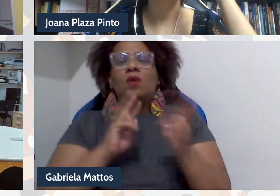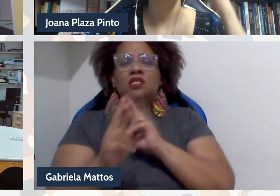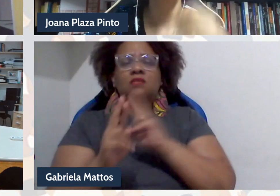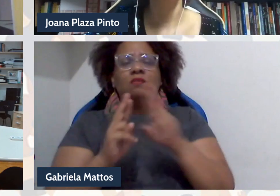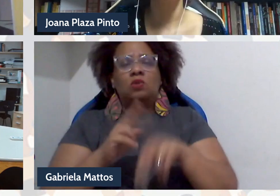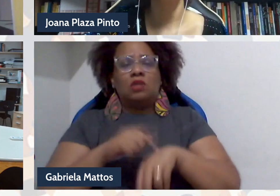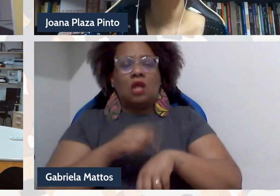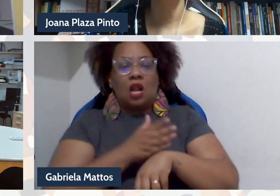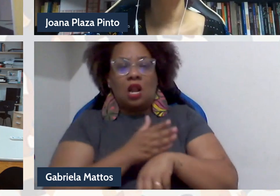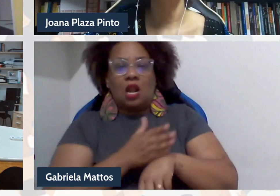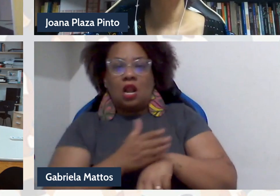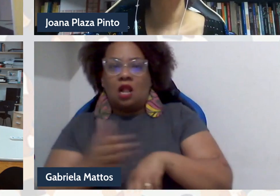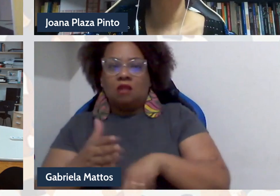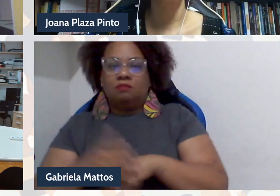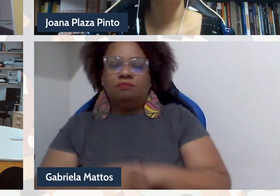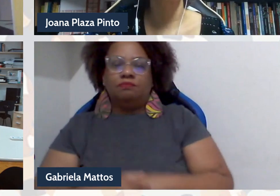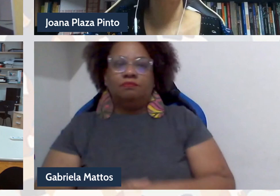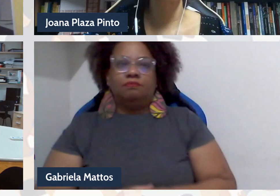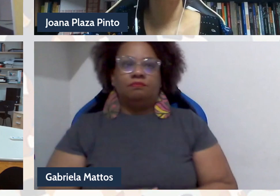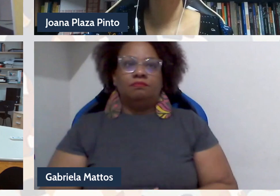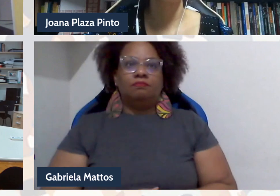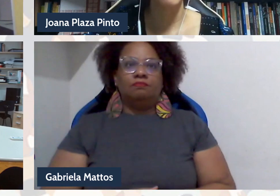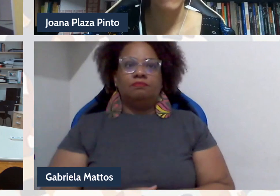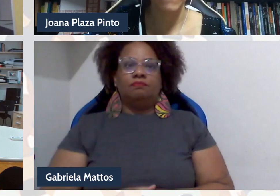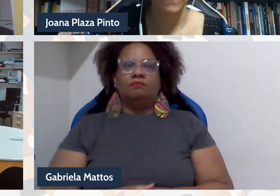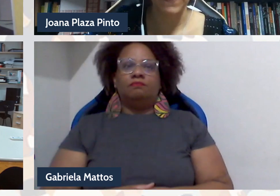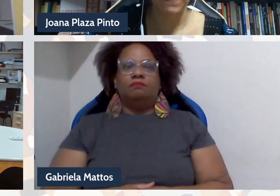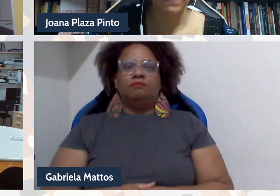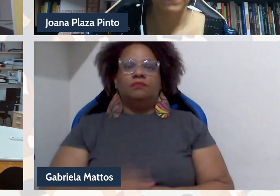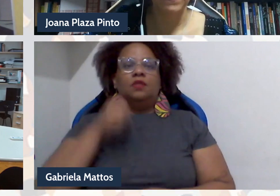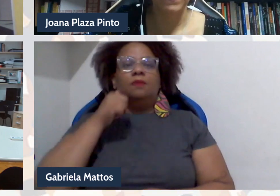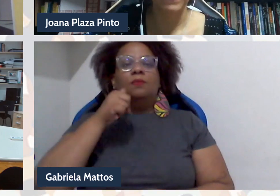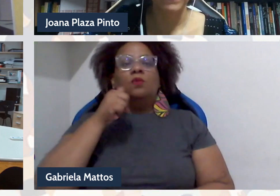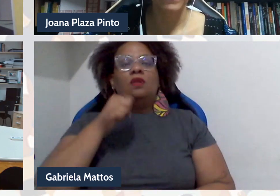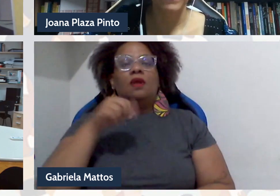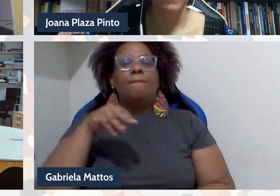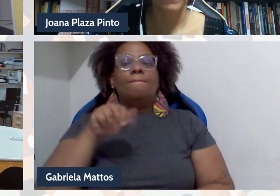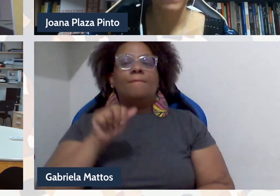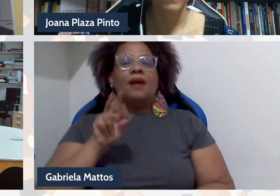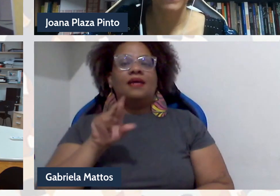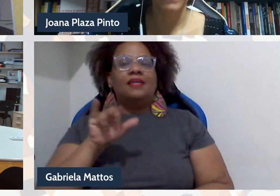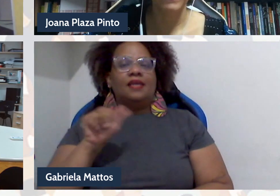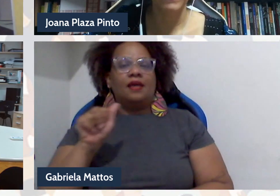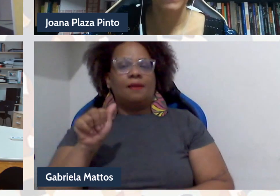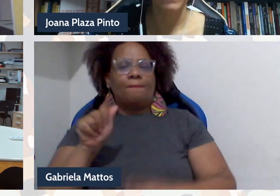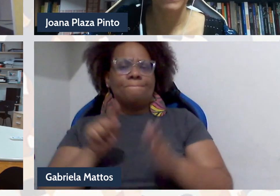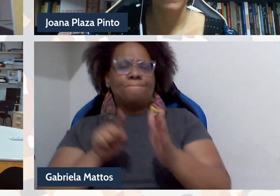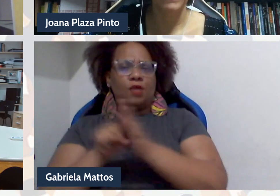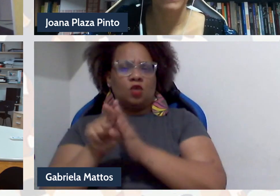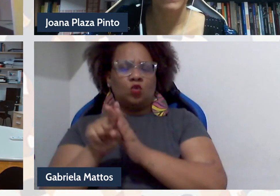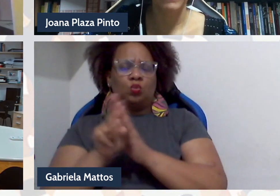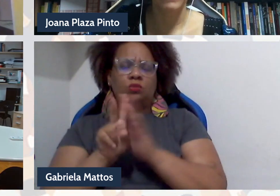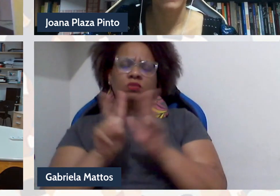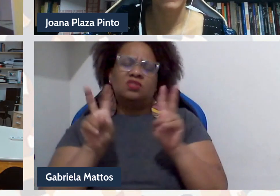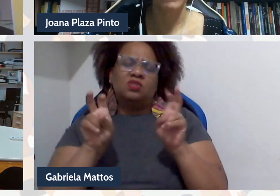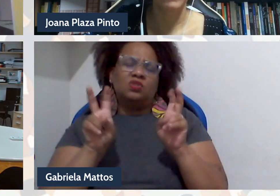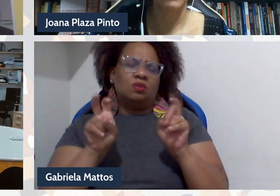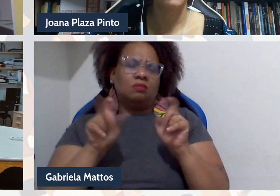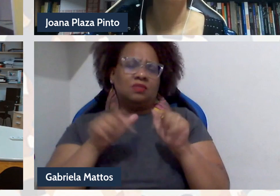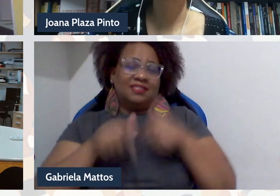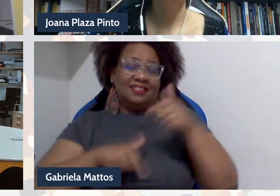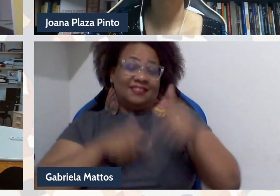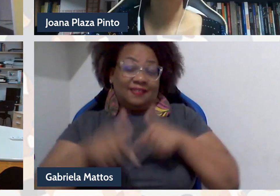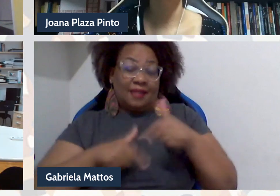né? Então, eu tenho a pergunta da Maria das Graças Dias Pereira sobre a sobrecarga de